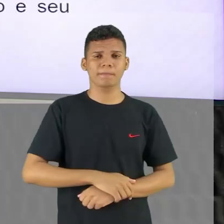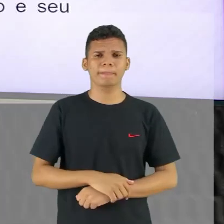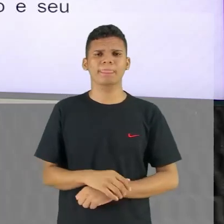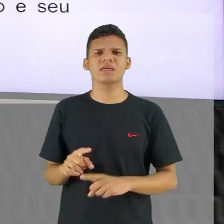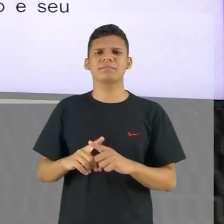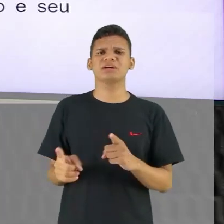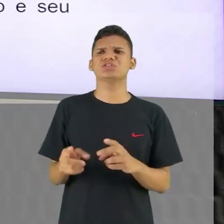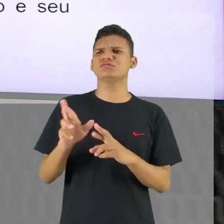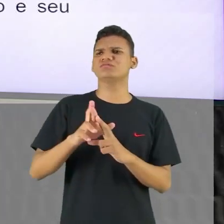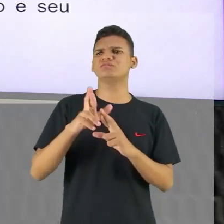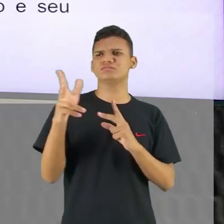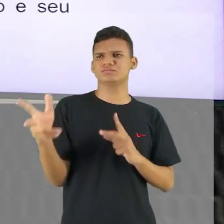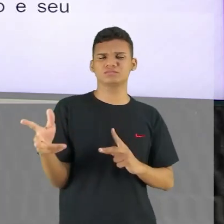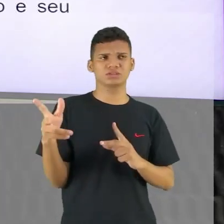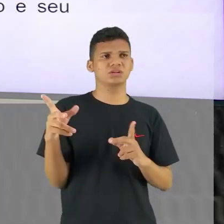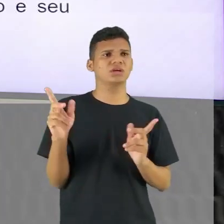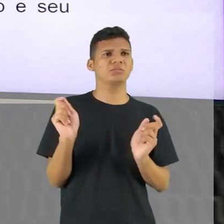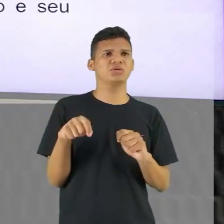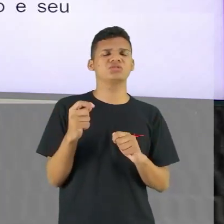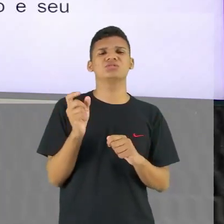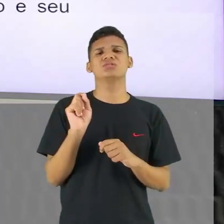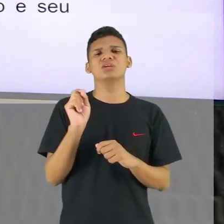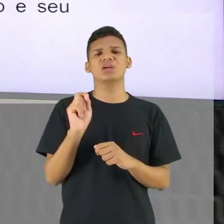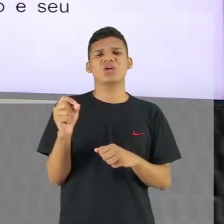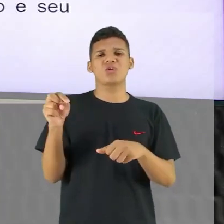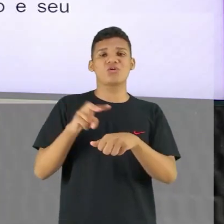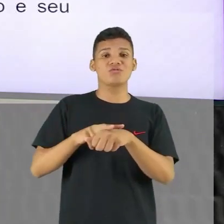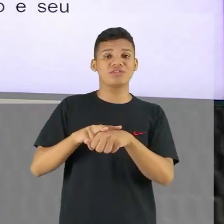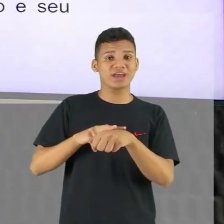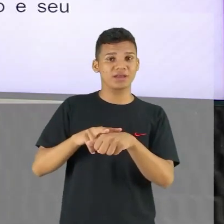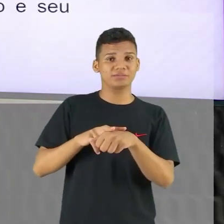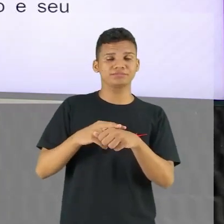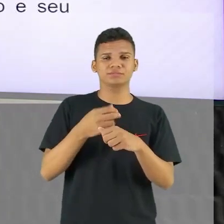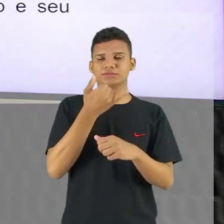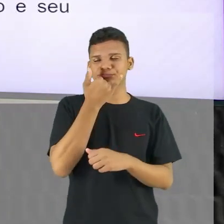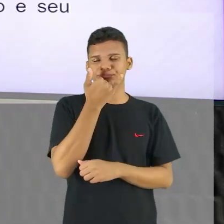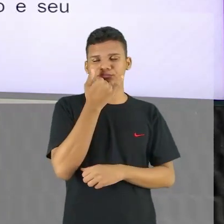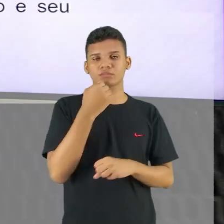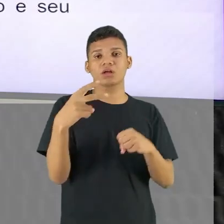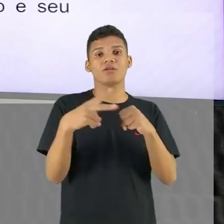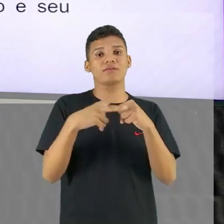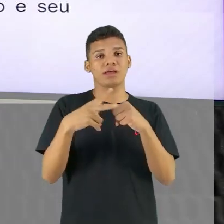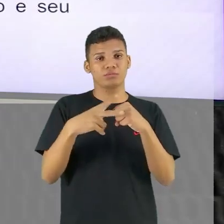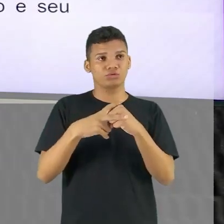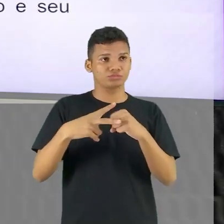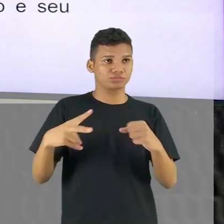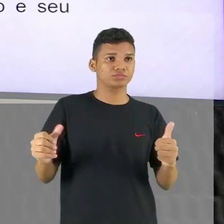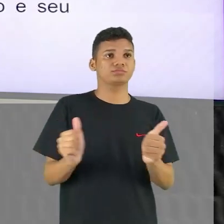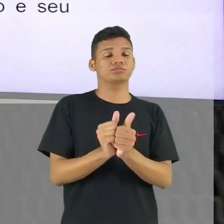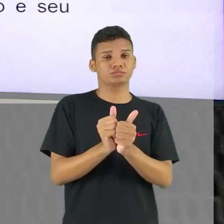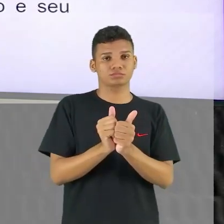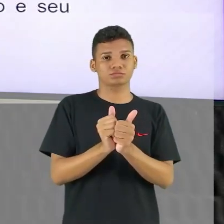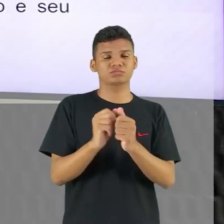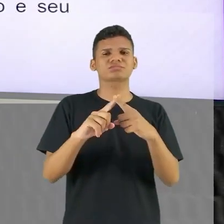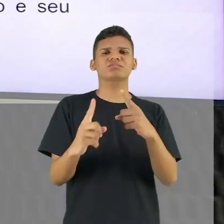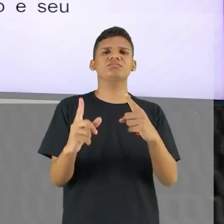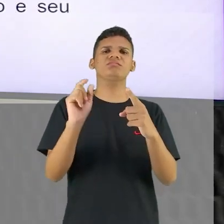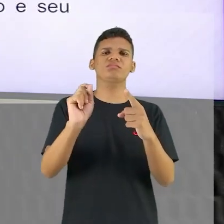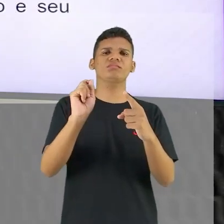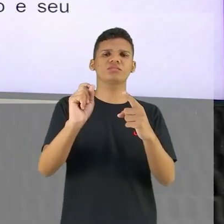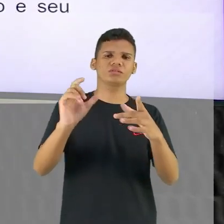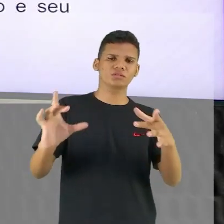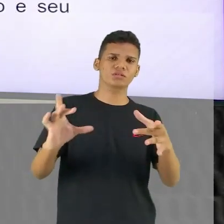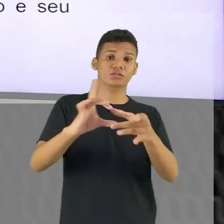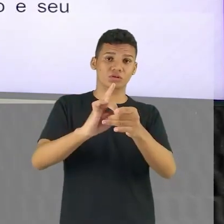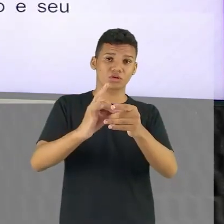em inglês combinações de verbos com partículas adverbiais ou preposicionais. Essas combinações são